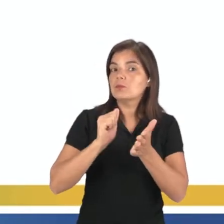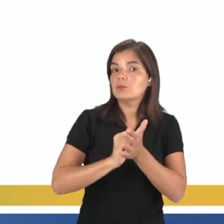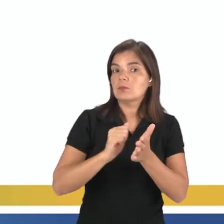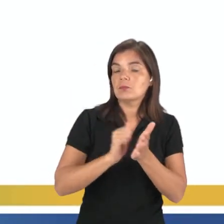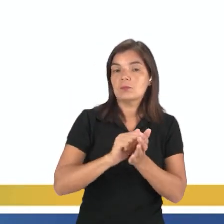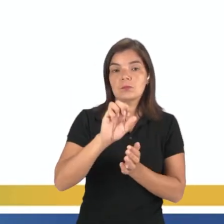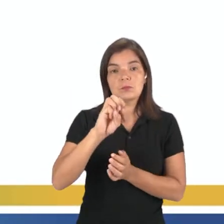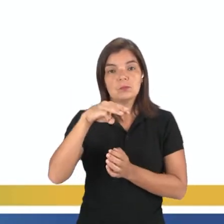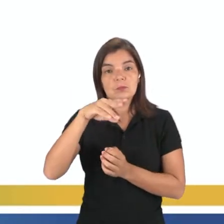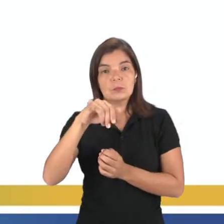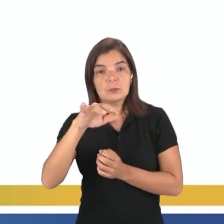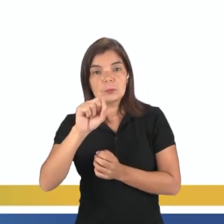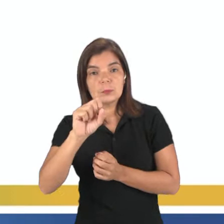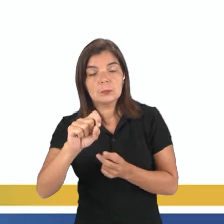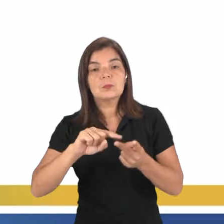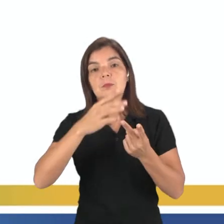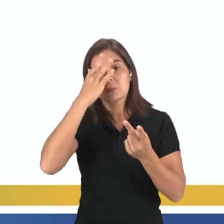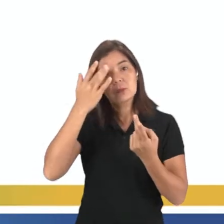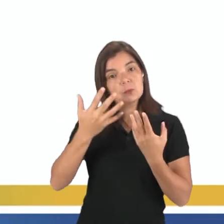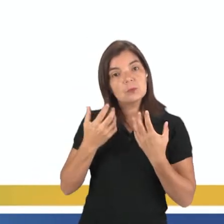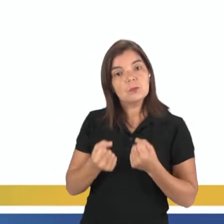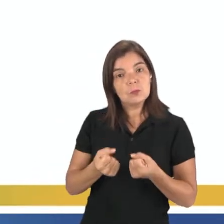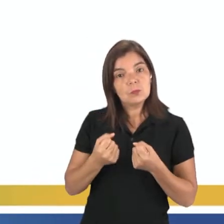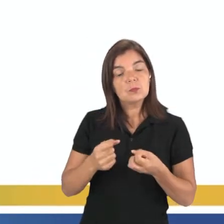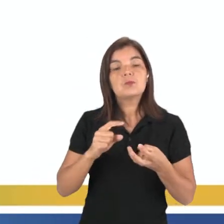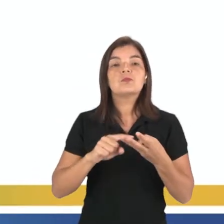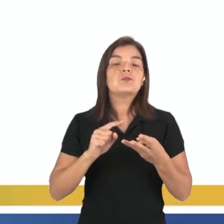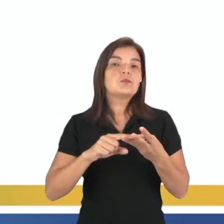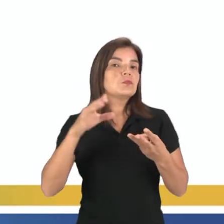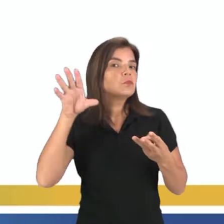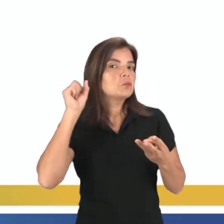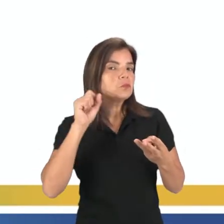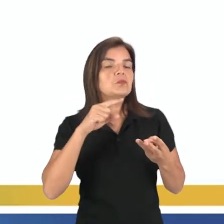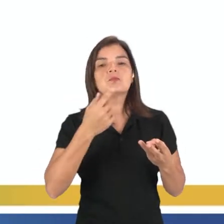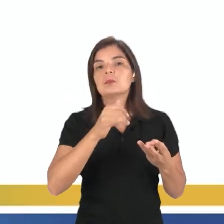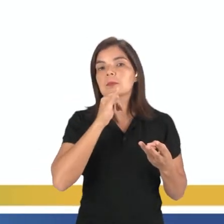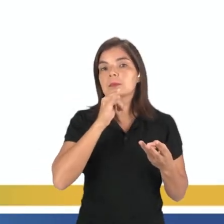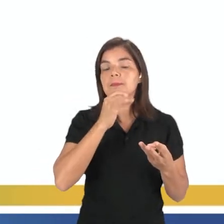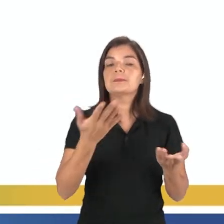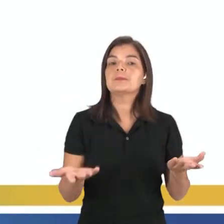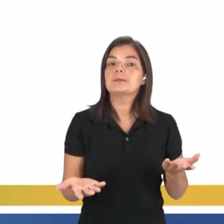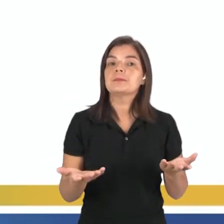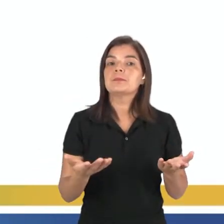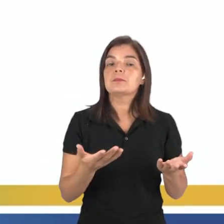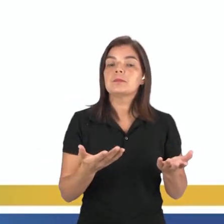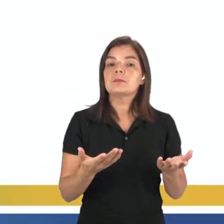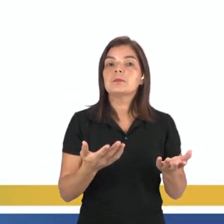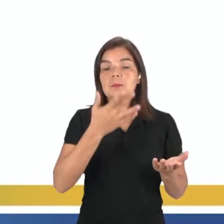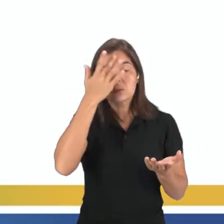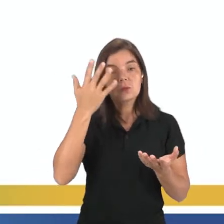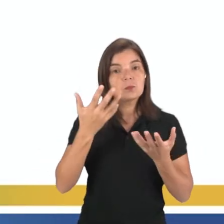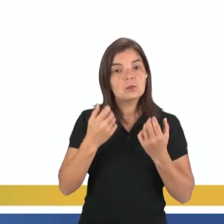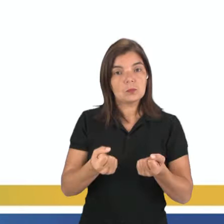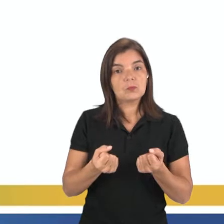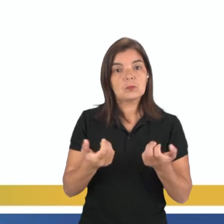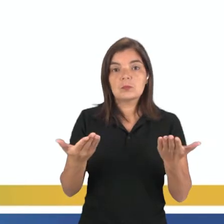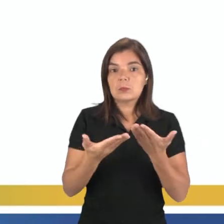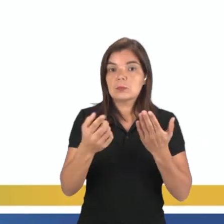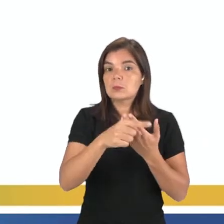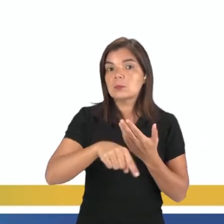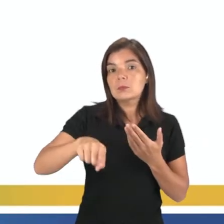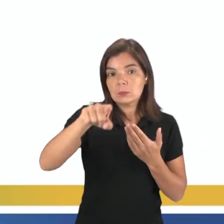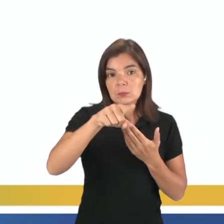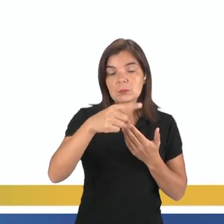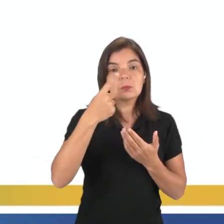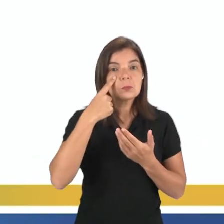reproduz, é o falante, o receptor, aquele que está ouvindo. No caso, um exemplo, o receptor agora são